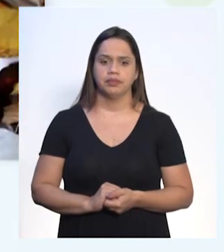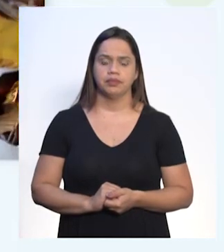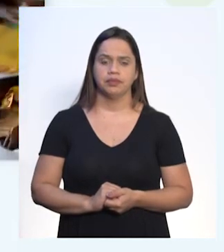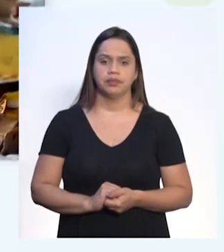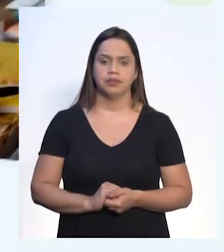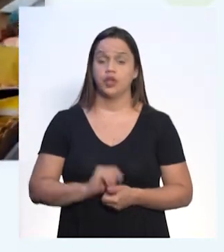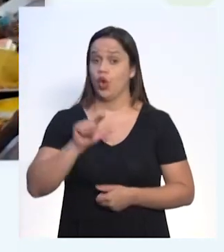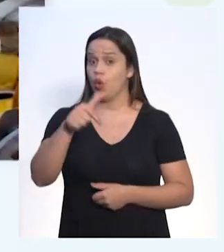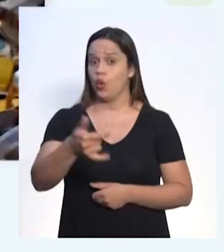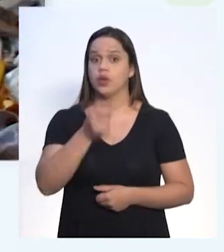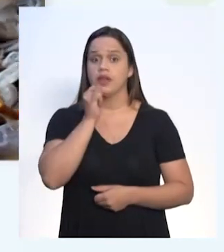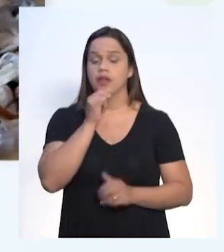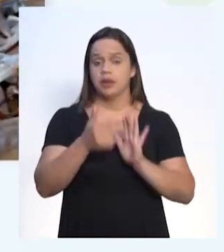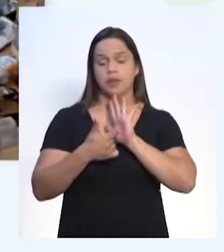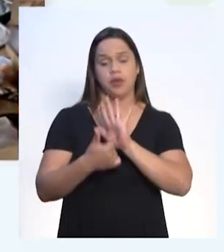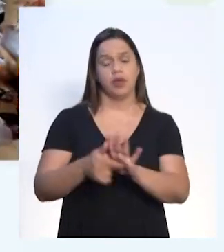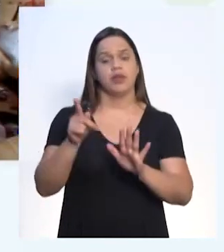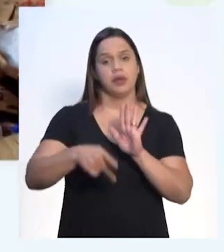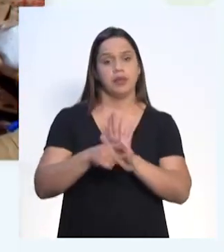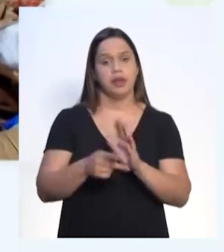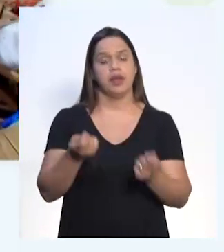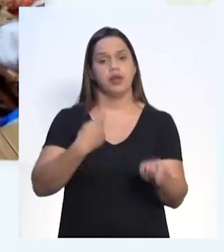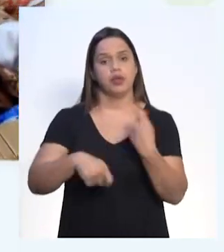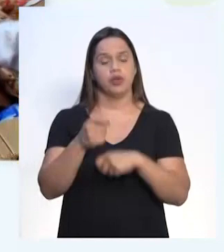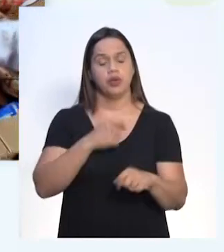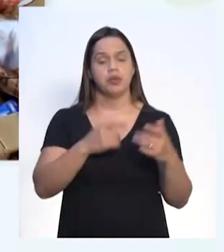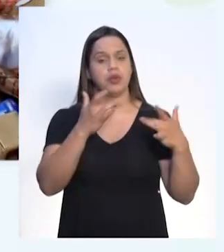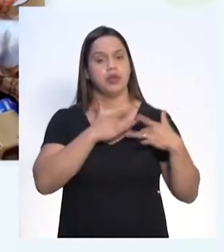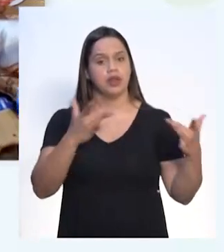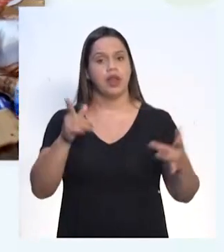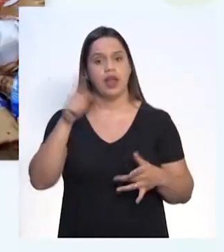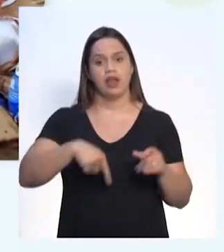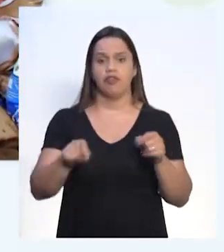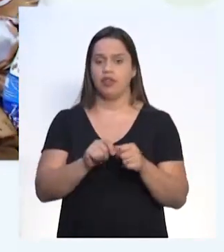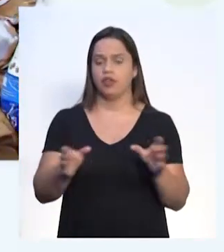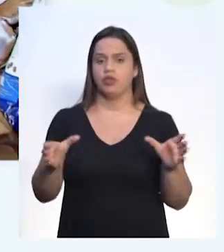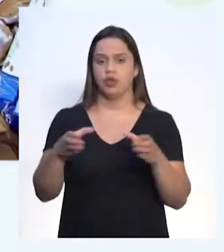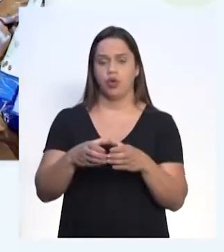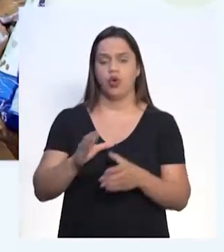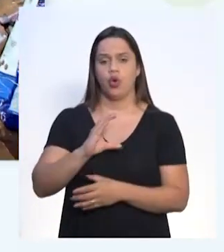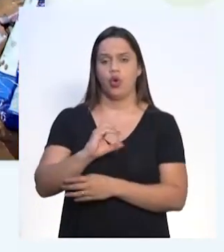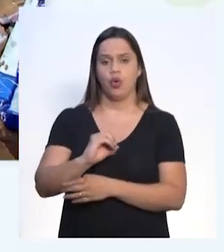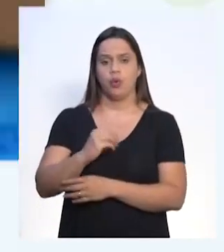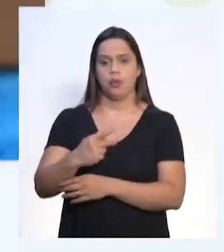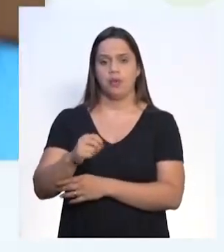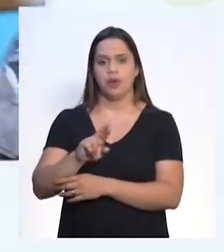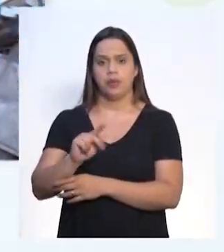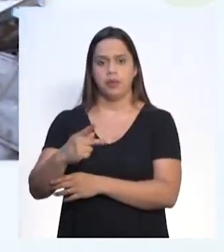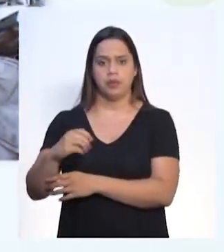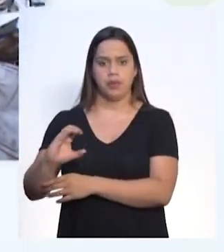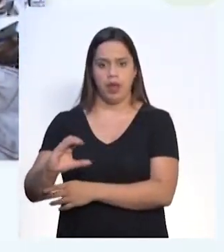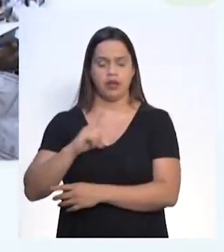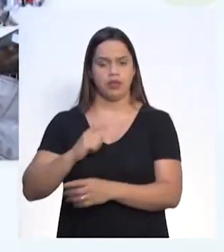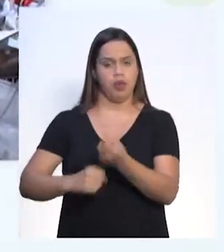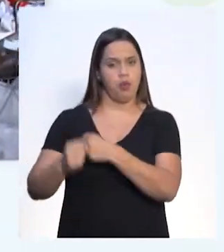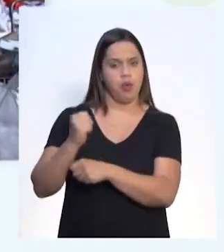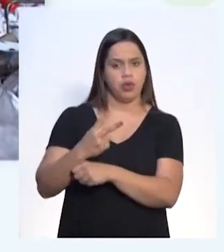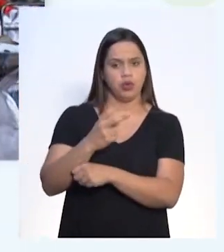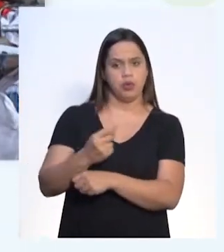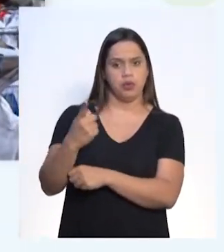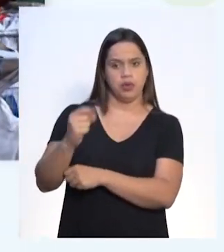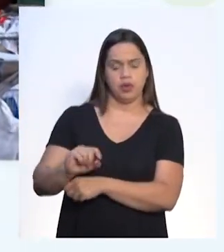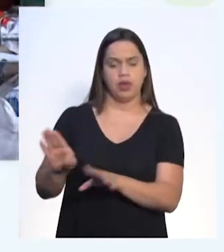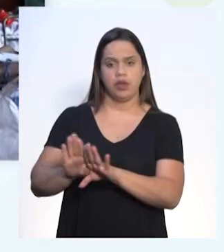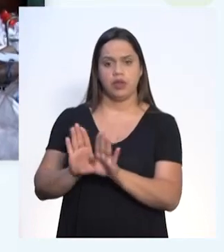Um outro exemplo de economia solidária é o trabalho feito pela Cooperpac. Desde 2010, a cooperativa estabeleceu